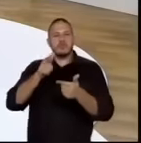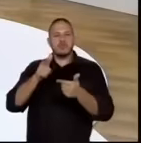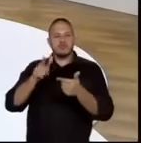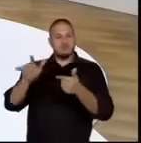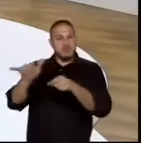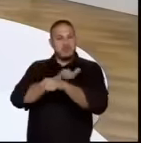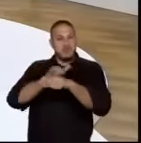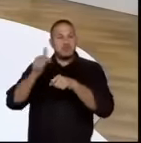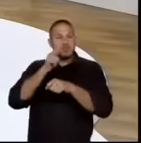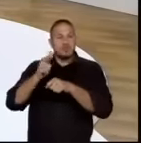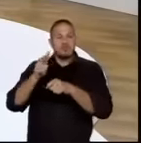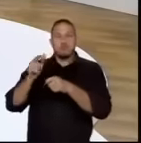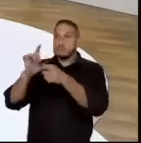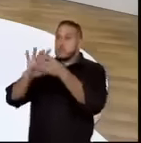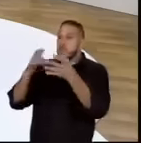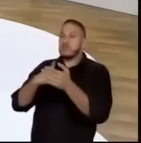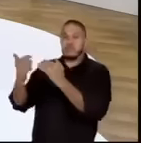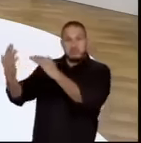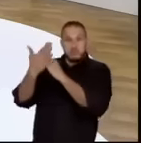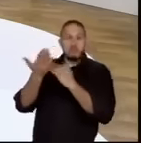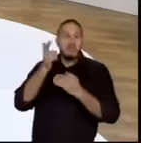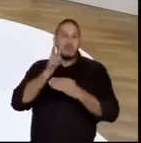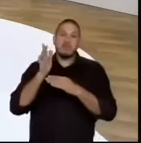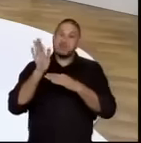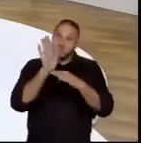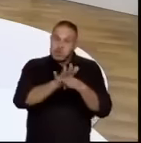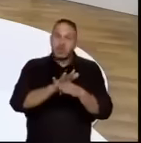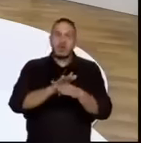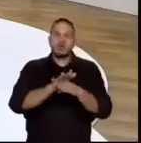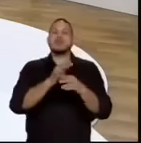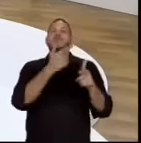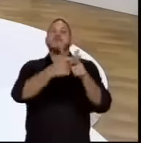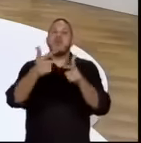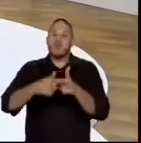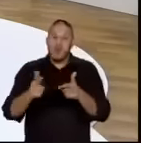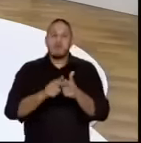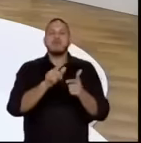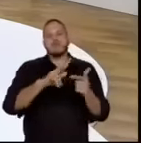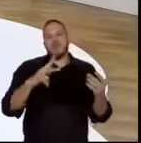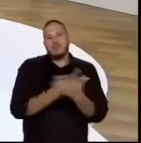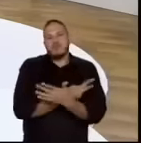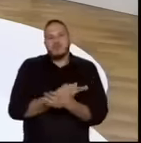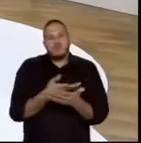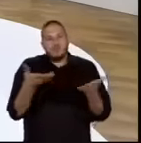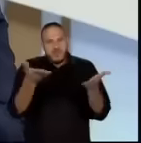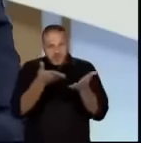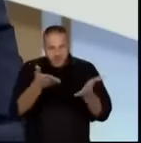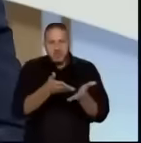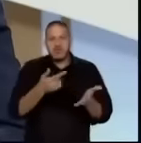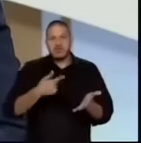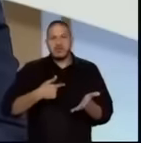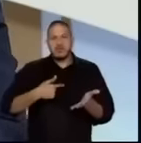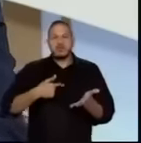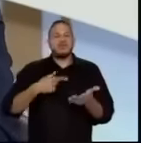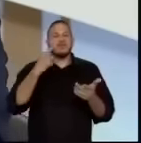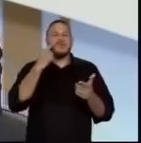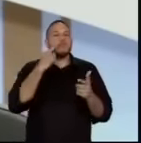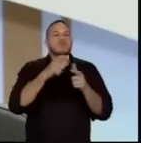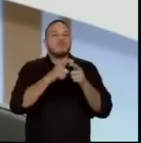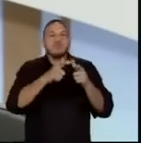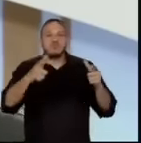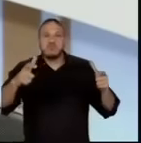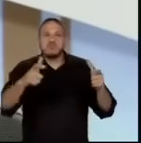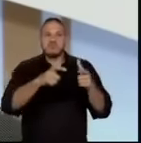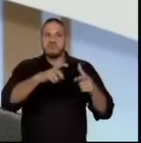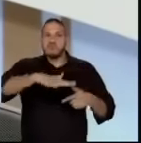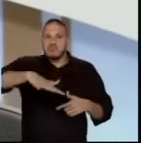instrumentos disponíveis para que a gente ataque o problema como ele é. A mensuração, se